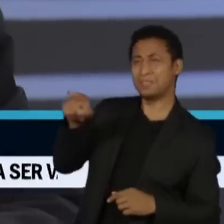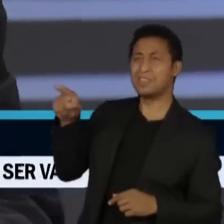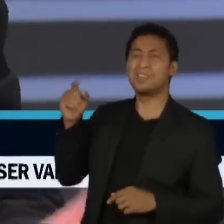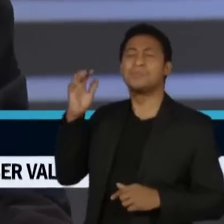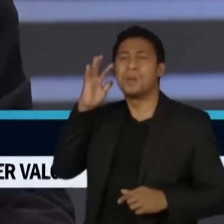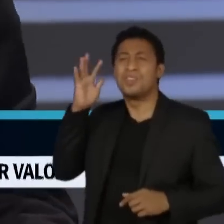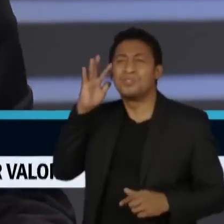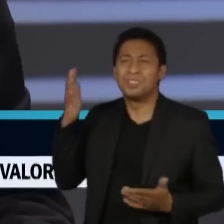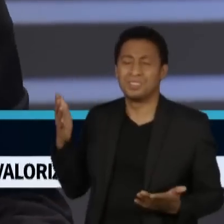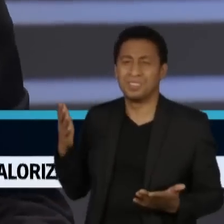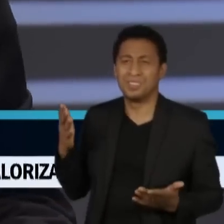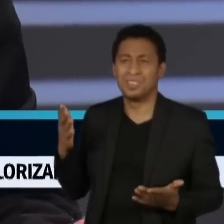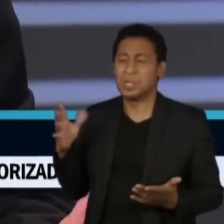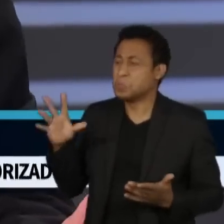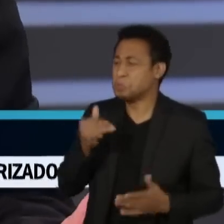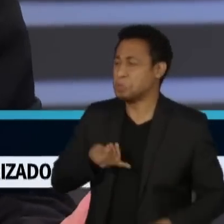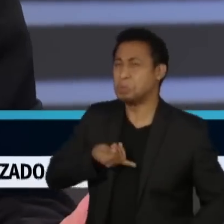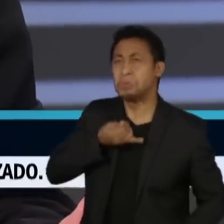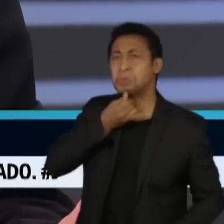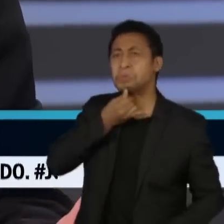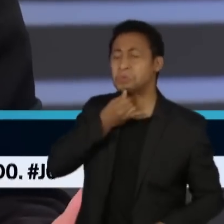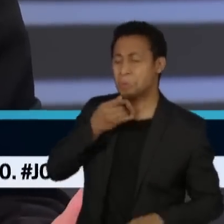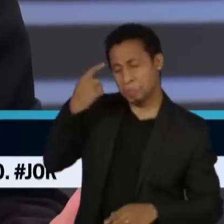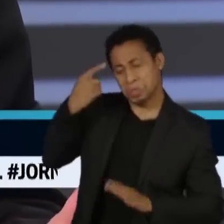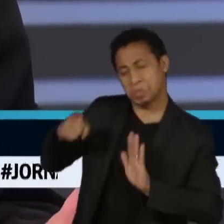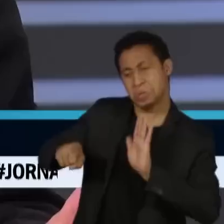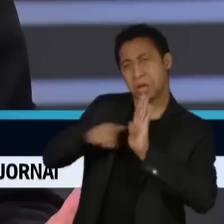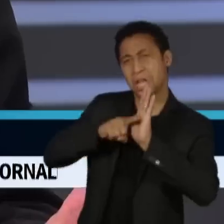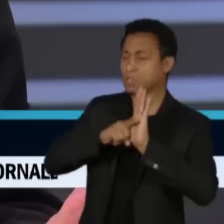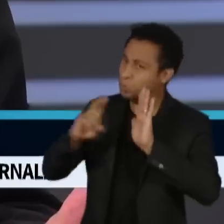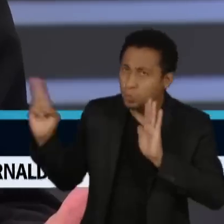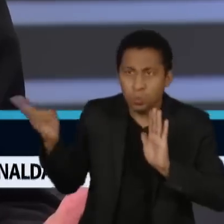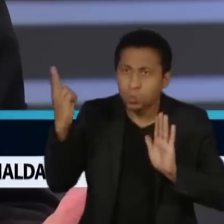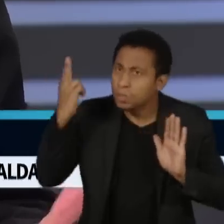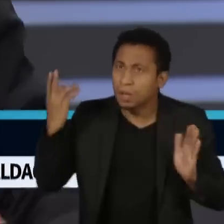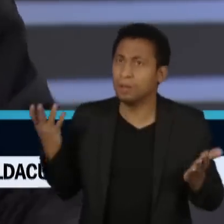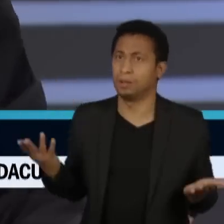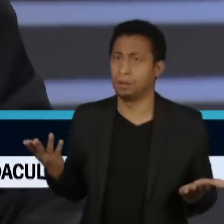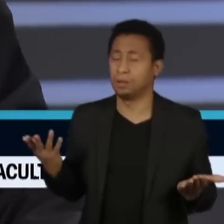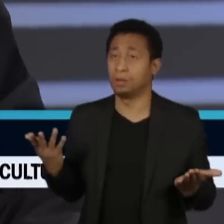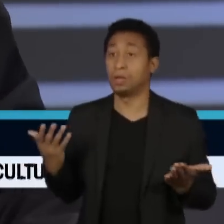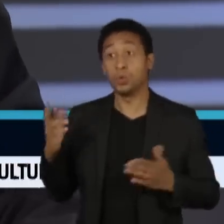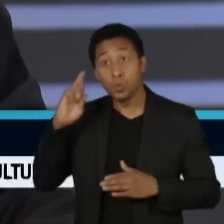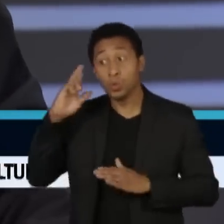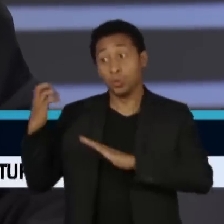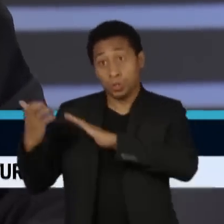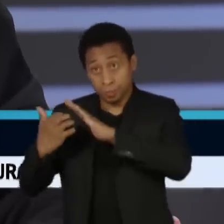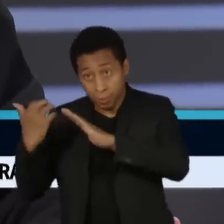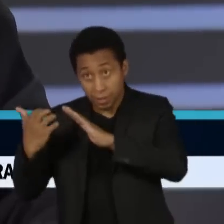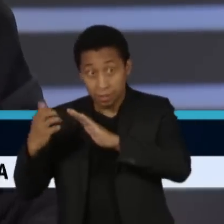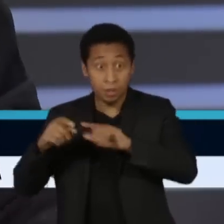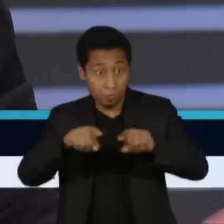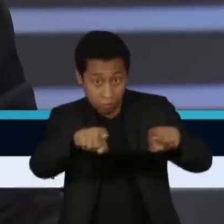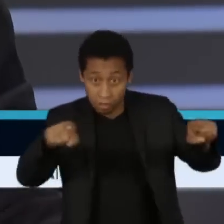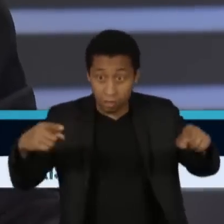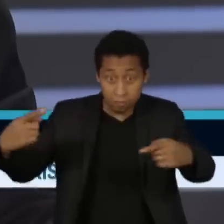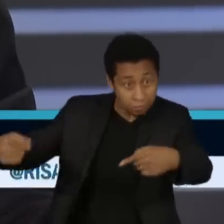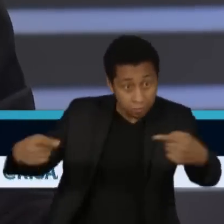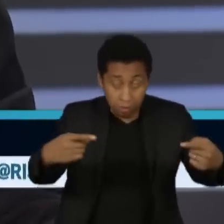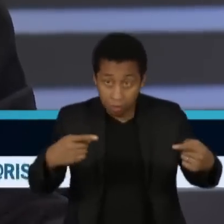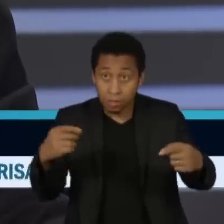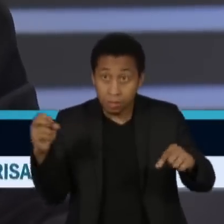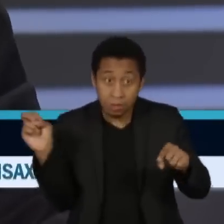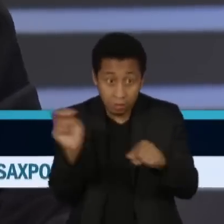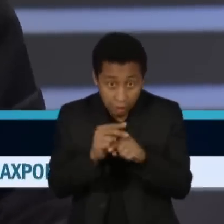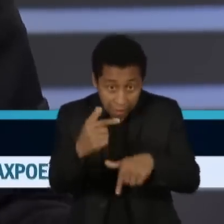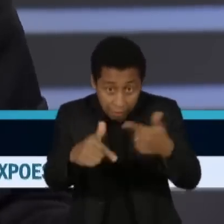acorda deprimido empresário e executivo no governo tem que ser otimista porque senão